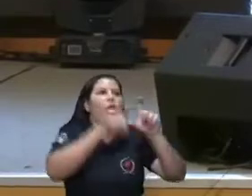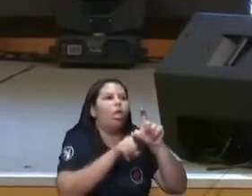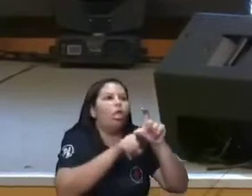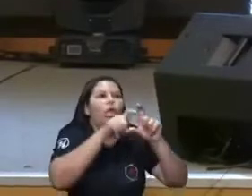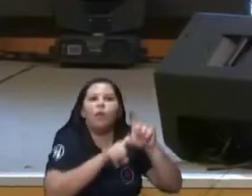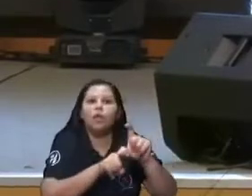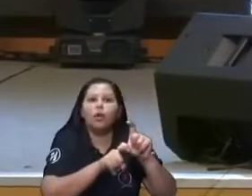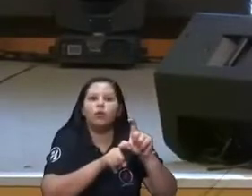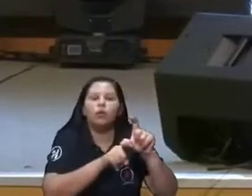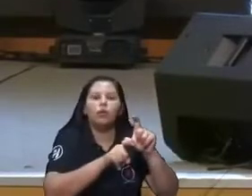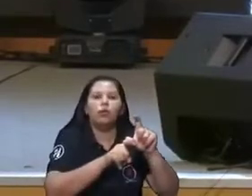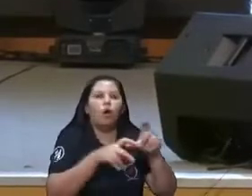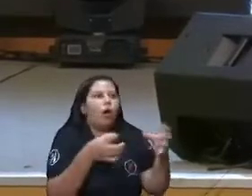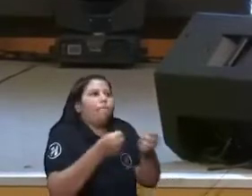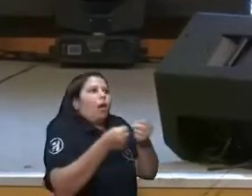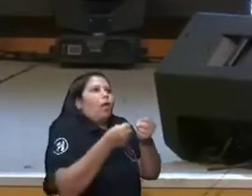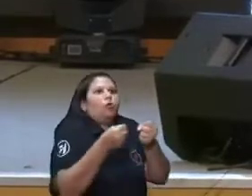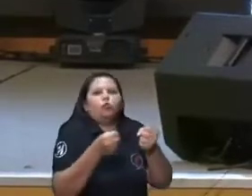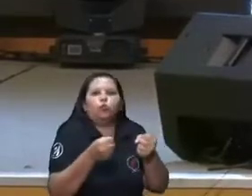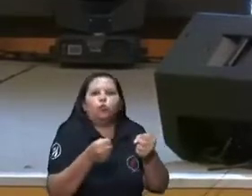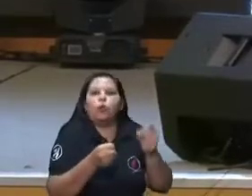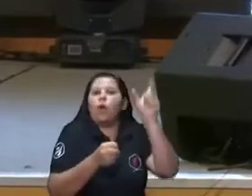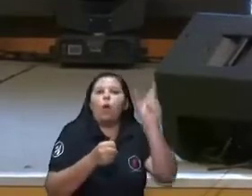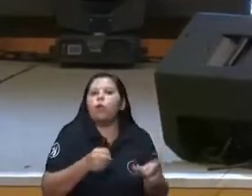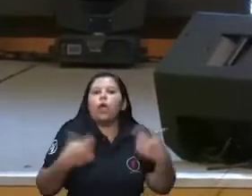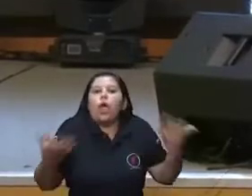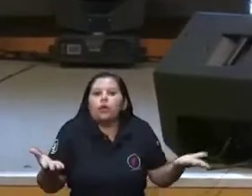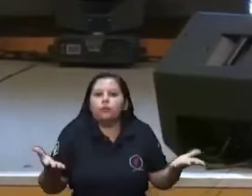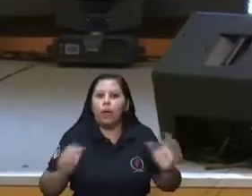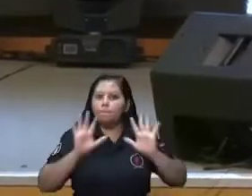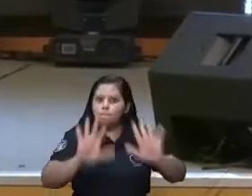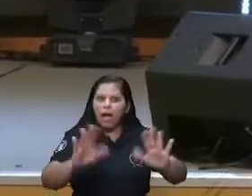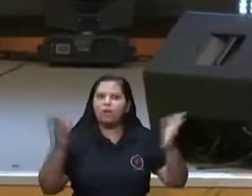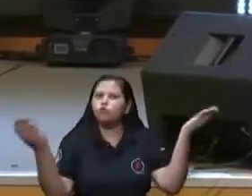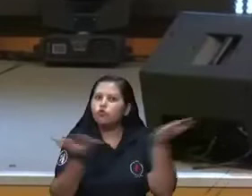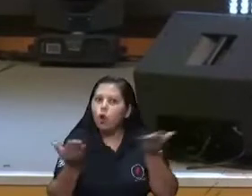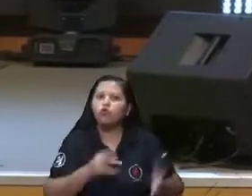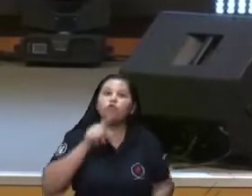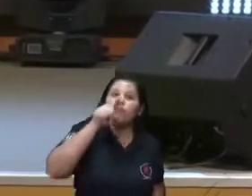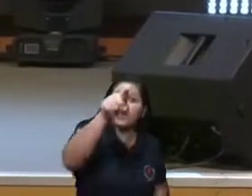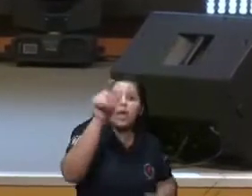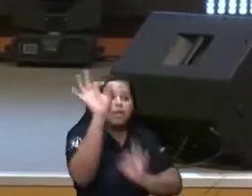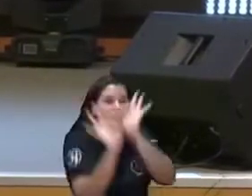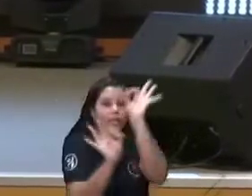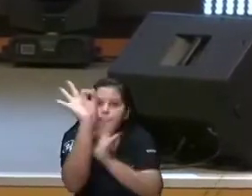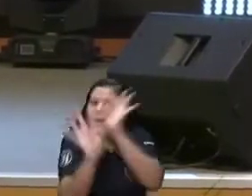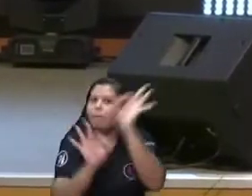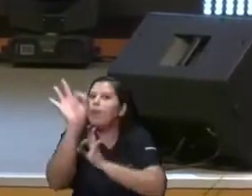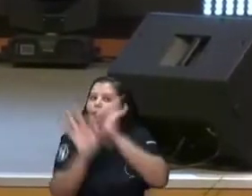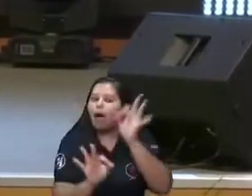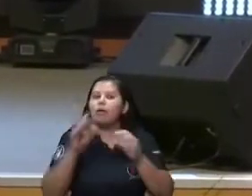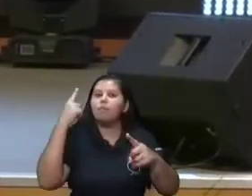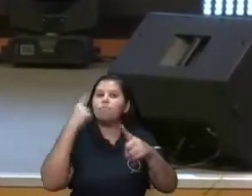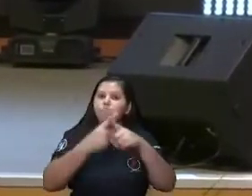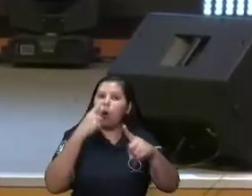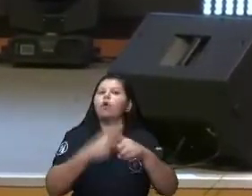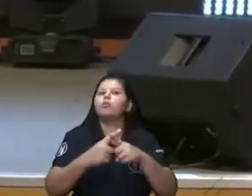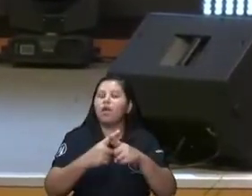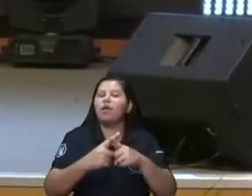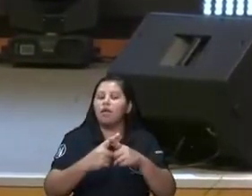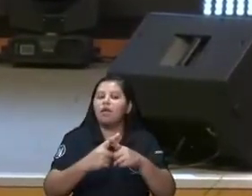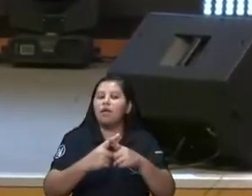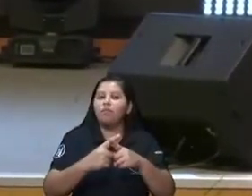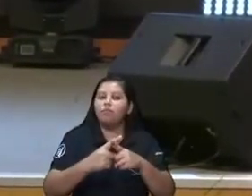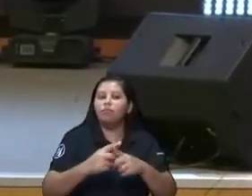alguém? Mas nesta noite se prepare, porque a mão que te segurou